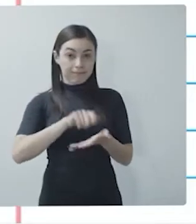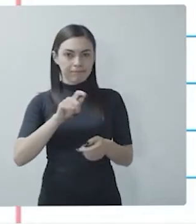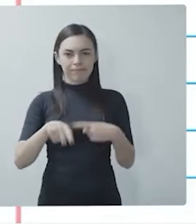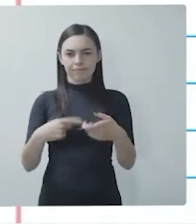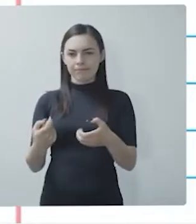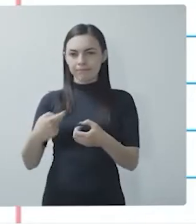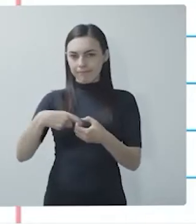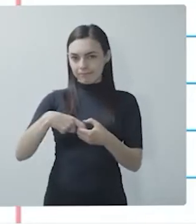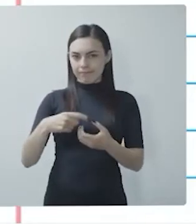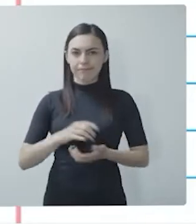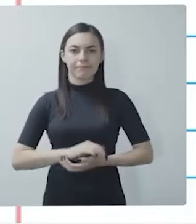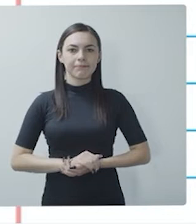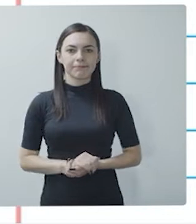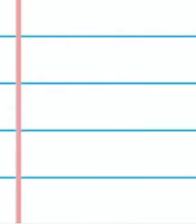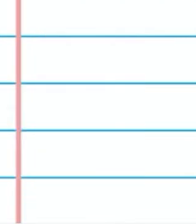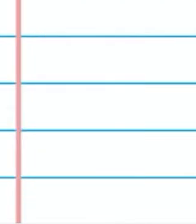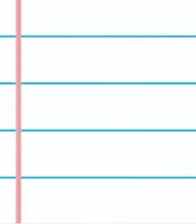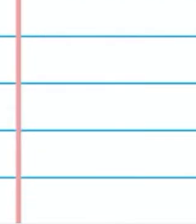já retorna.